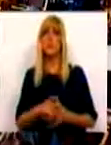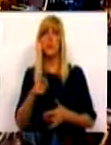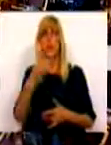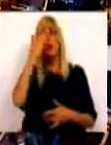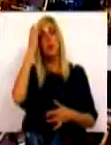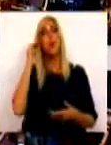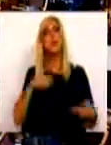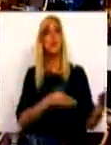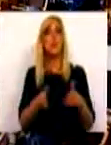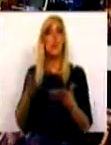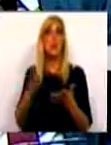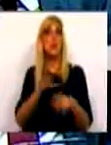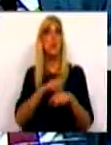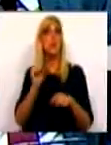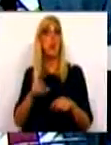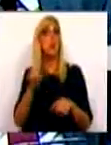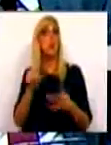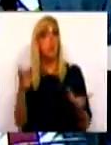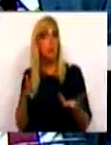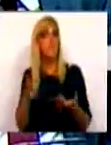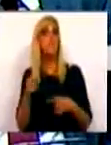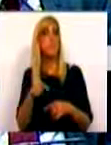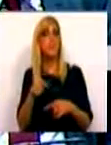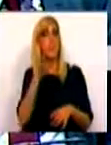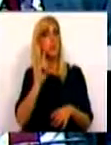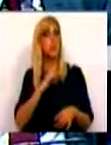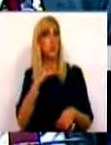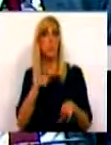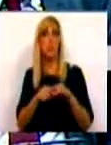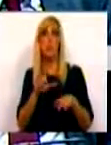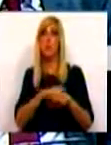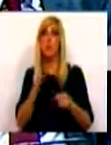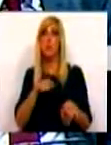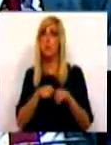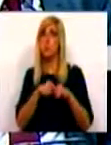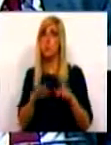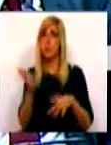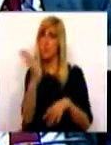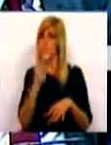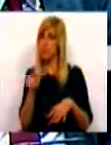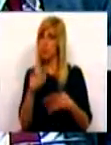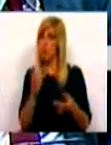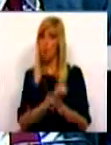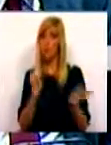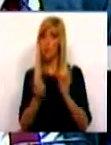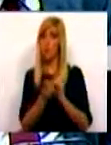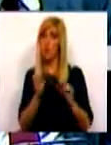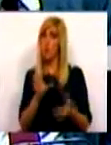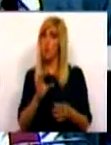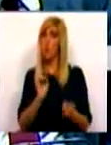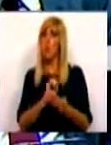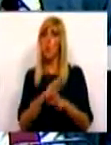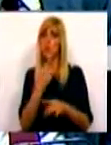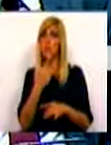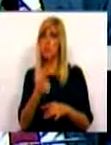E esta estratégia resultou também, Senhora Deputada, seguramente por causa das políticas implementadas, mas ao contrário de outras que citou, porque